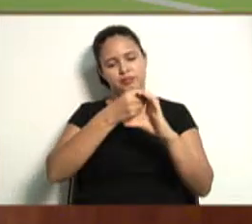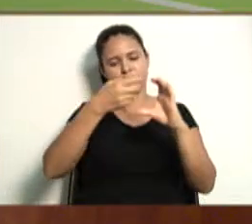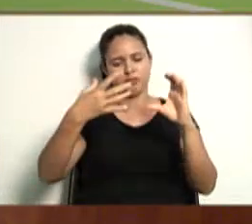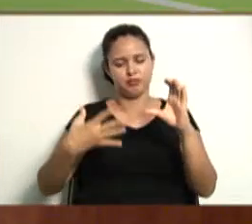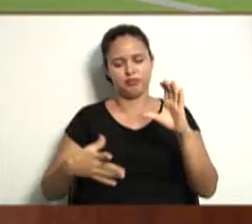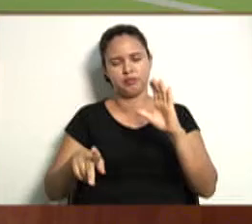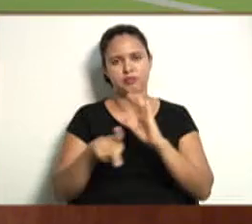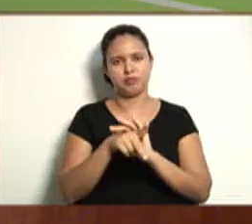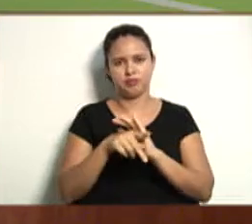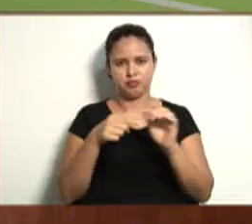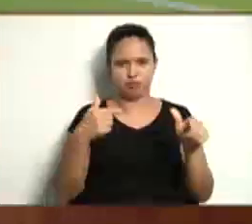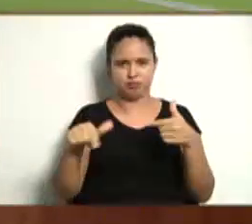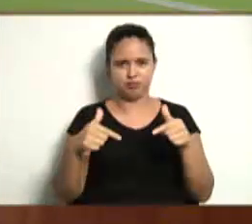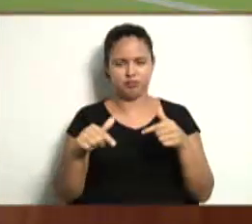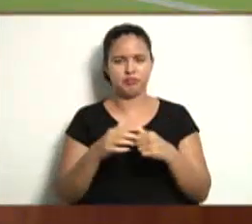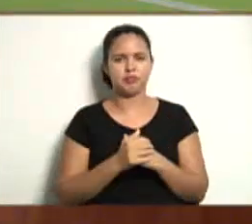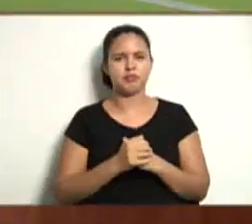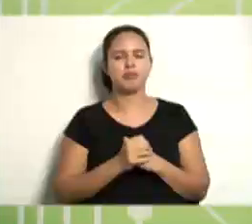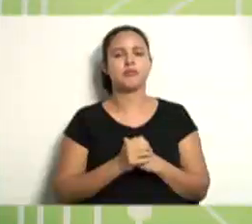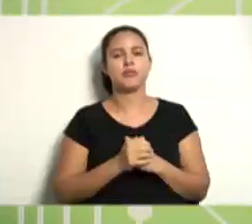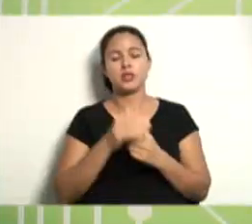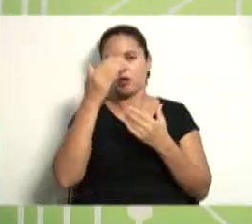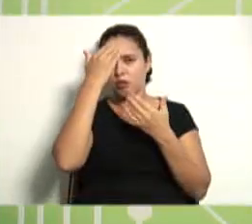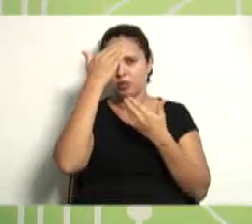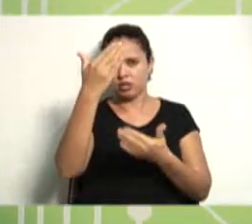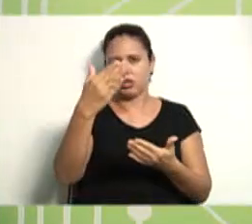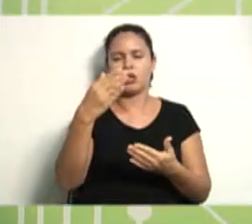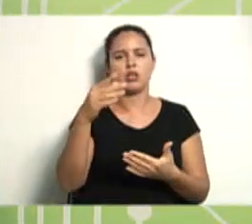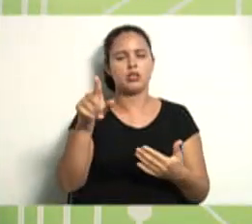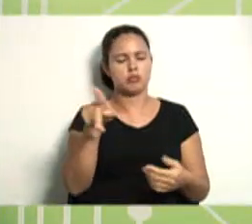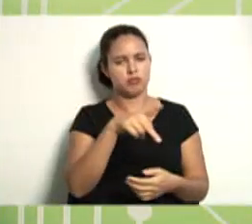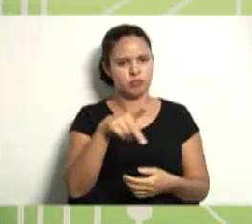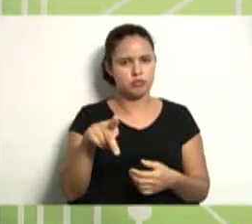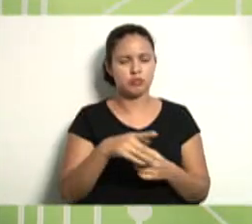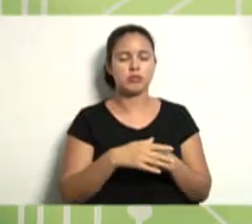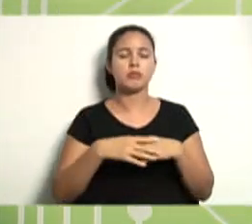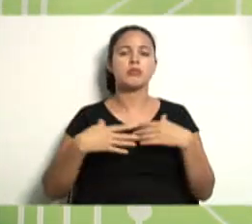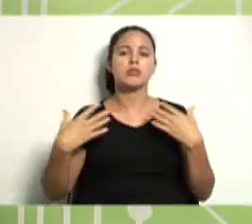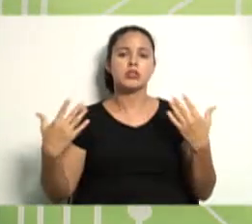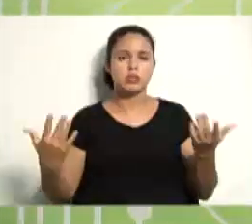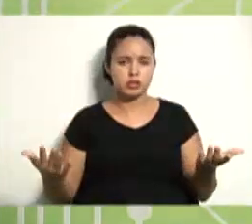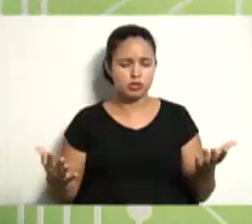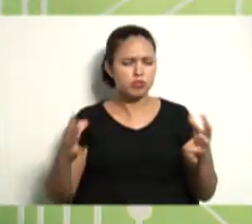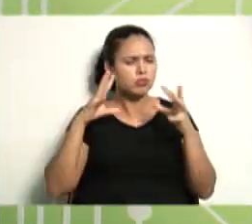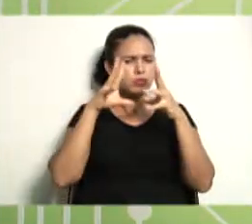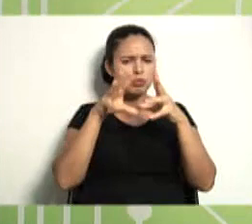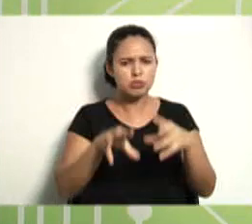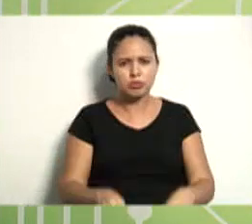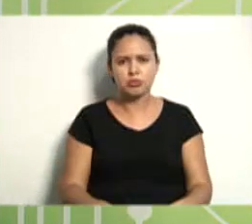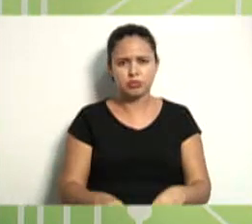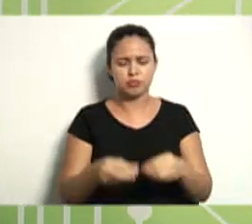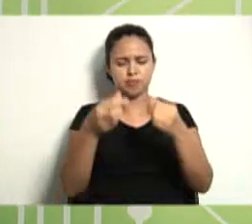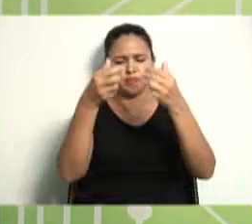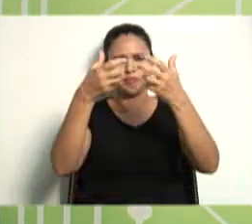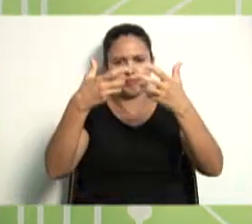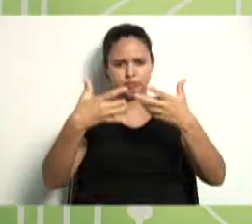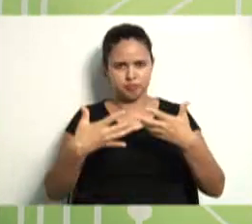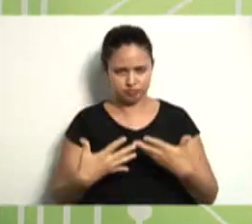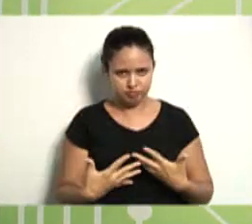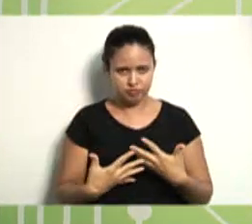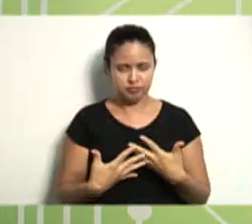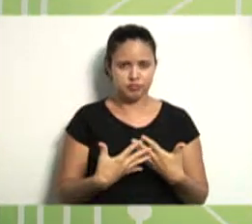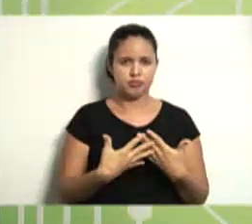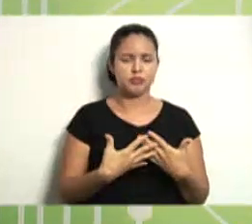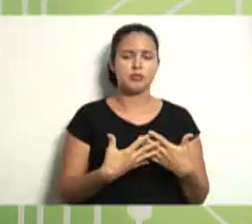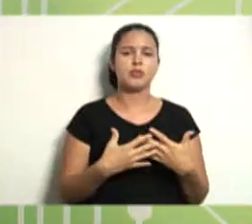professora. Ok? Obrigada, professor. Então, gente, por tudo isso que foi explicado até aqui,